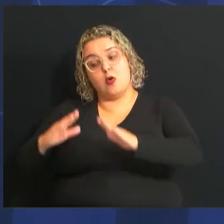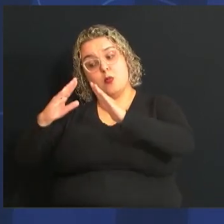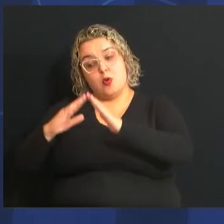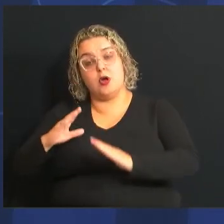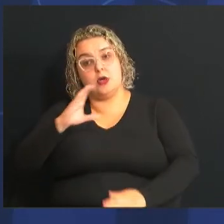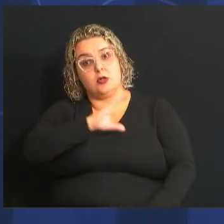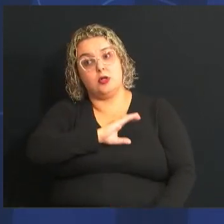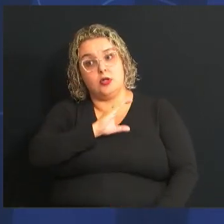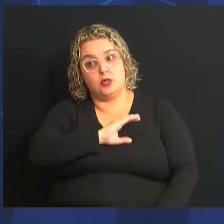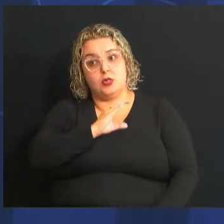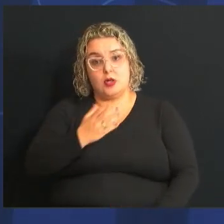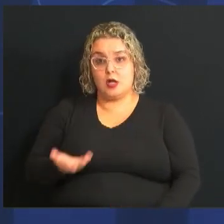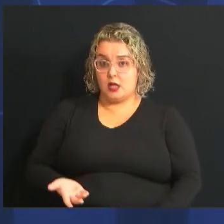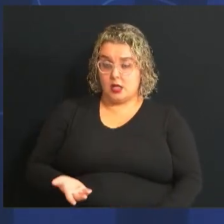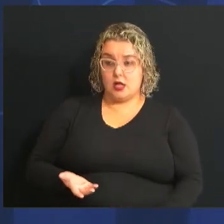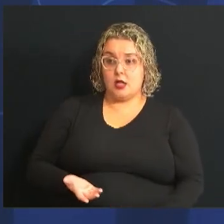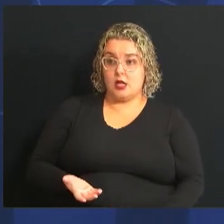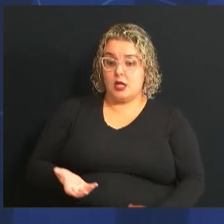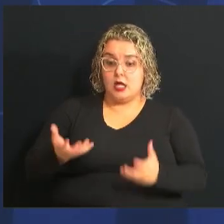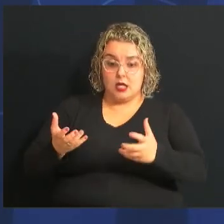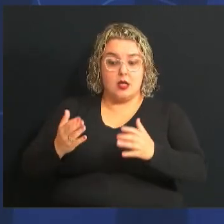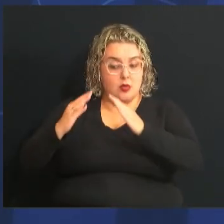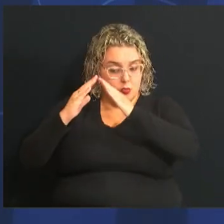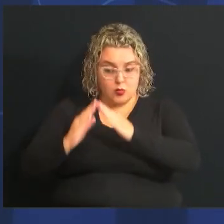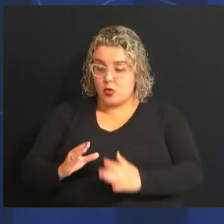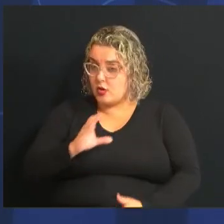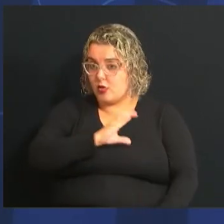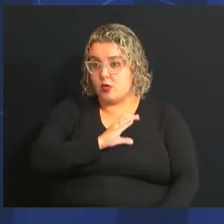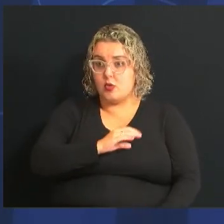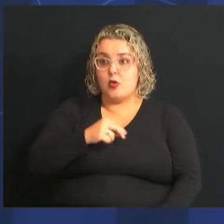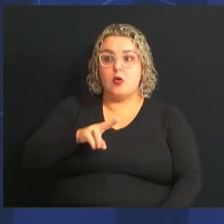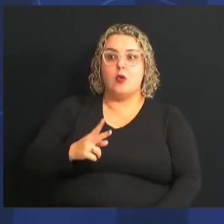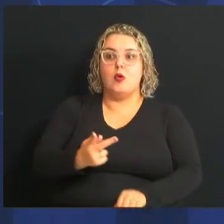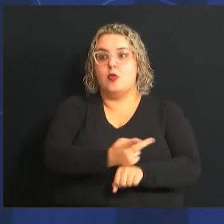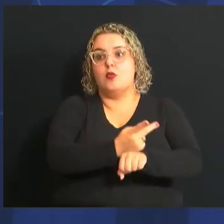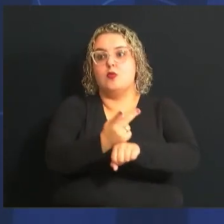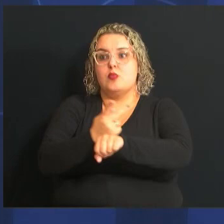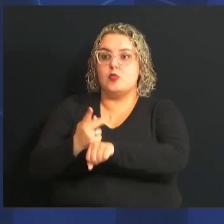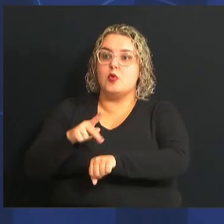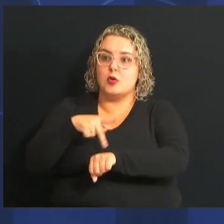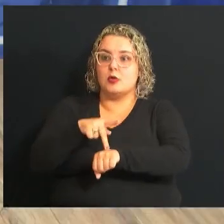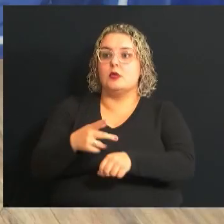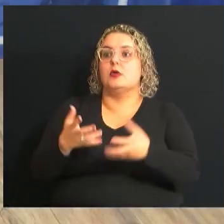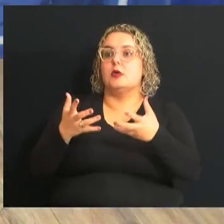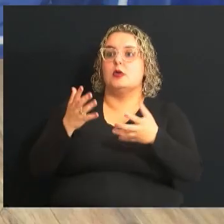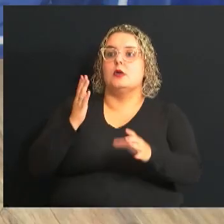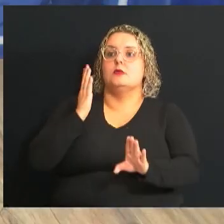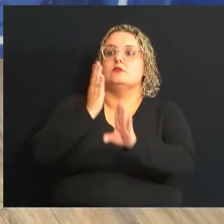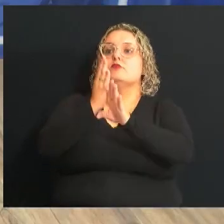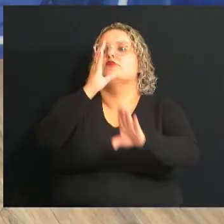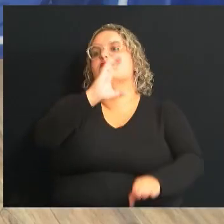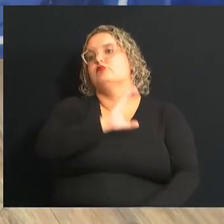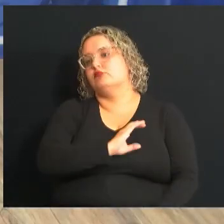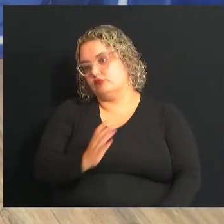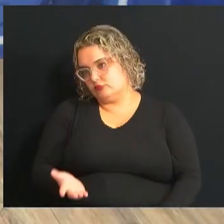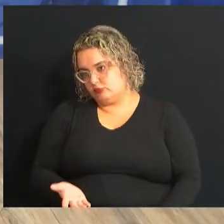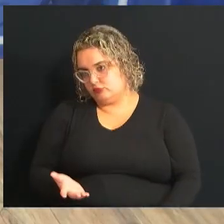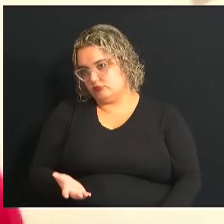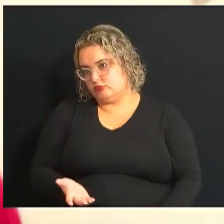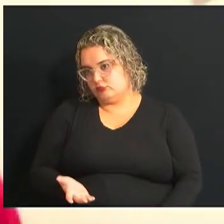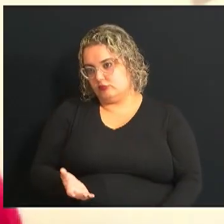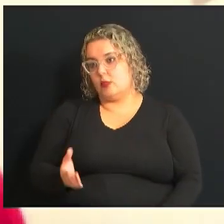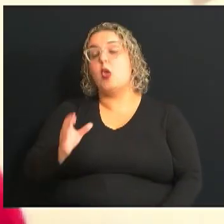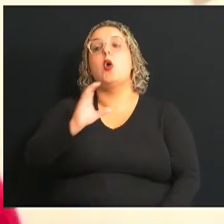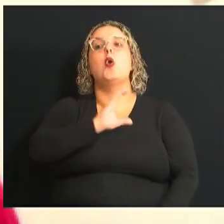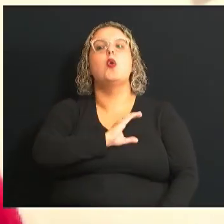uma paixão, você conhecia e fala, quero morar no Canadá. Ou você saiu procurando o país e encontrou o Canadá? O Canadá, ele